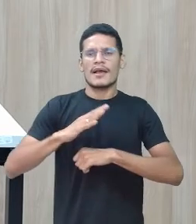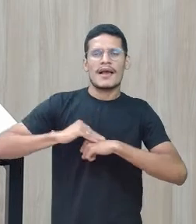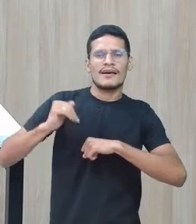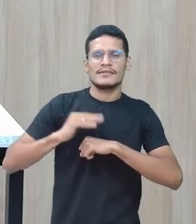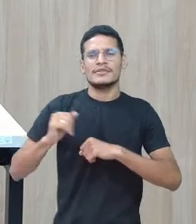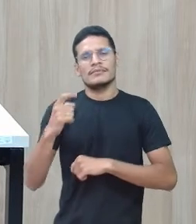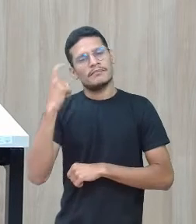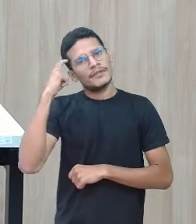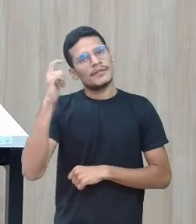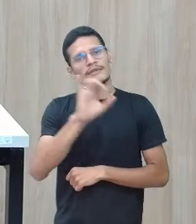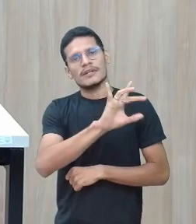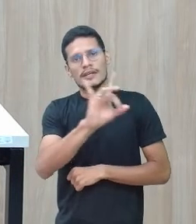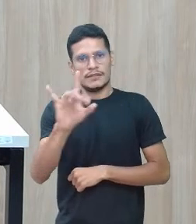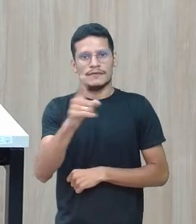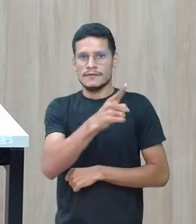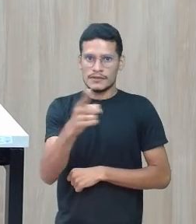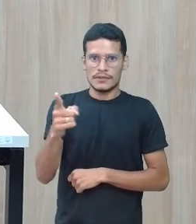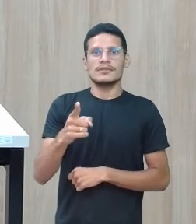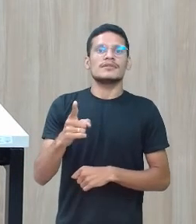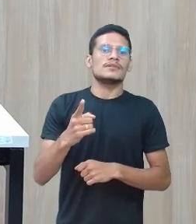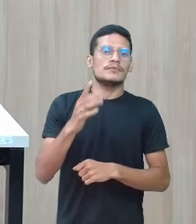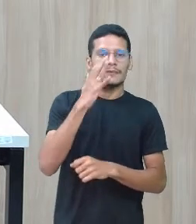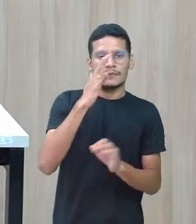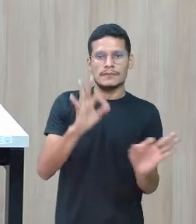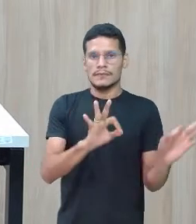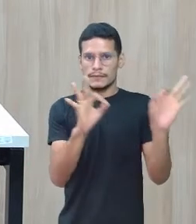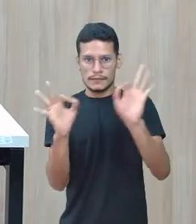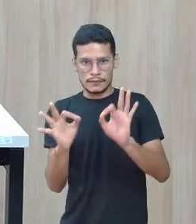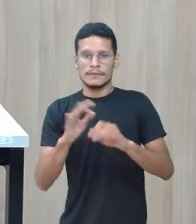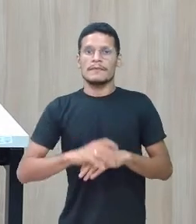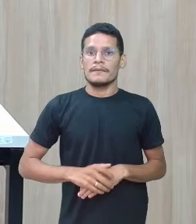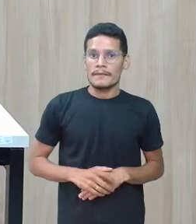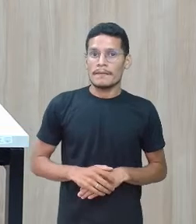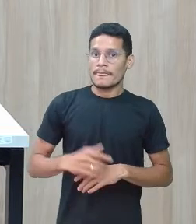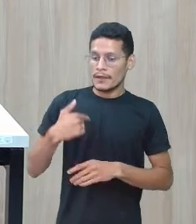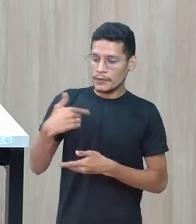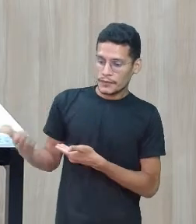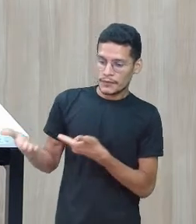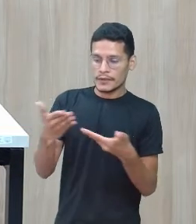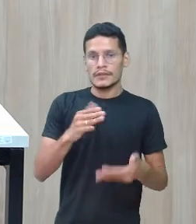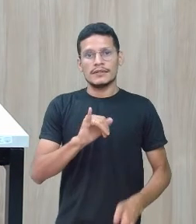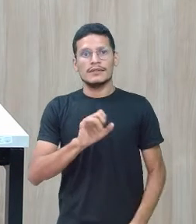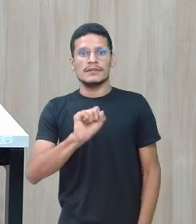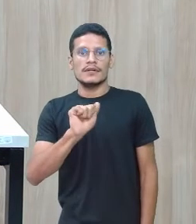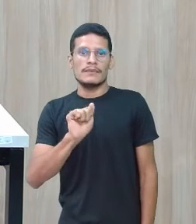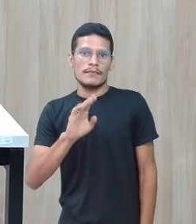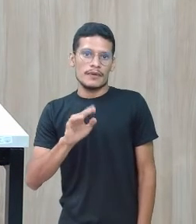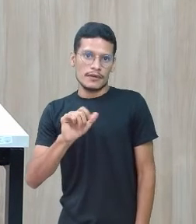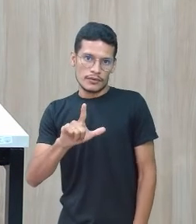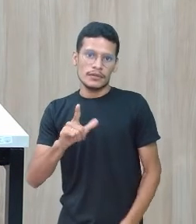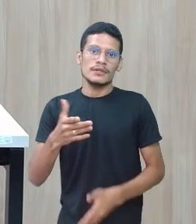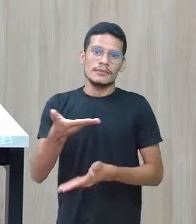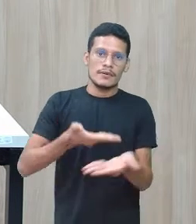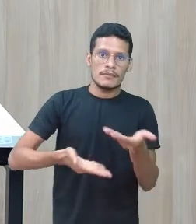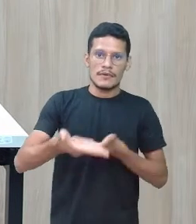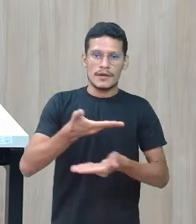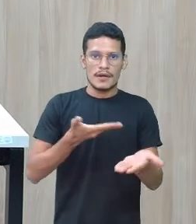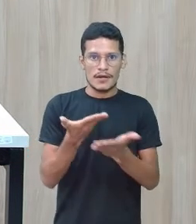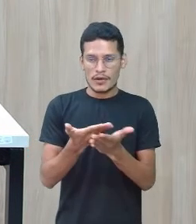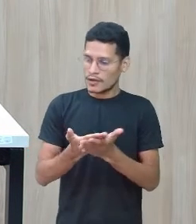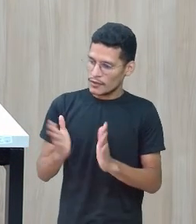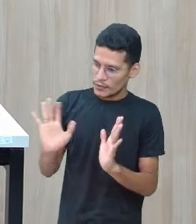carinho, pensando em cada um de vocês que estão aí nos assistindo. E aí eu trago a professora Isabel, que vai interagir comigo nessa aula. E